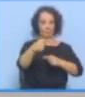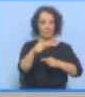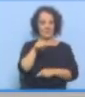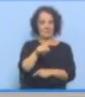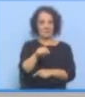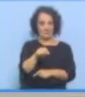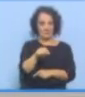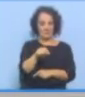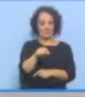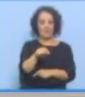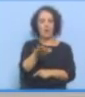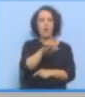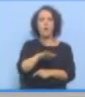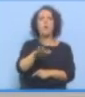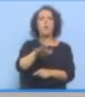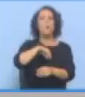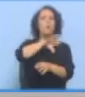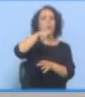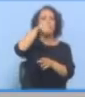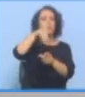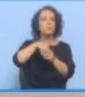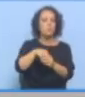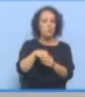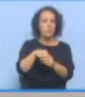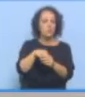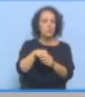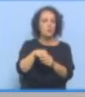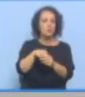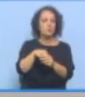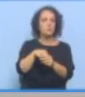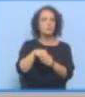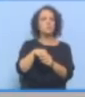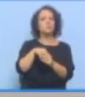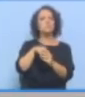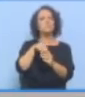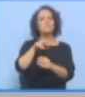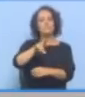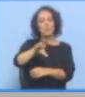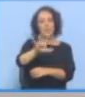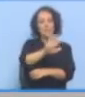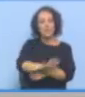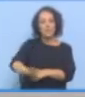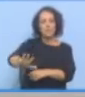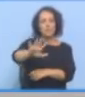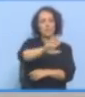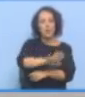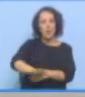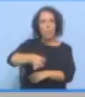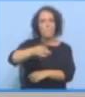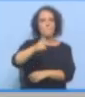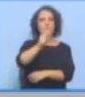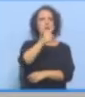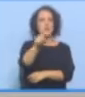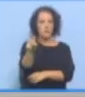texto está situado no contexto de uma região pagã.